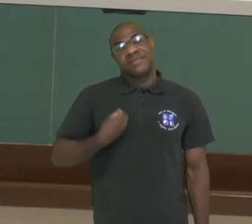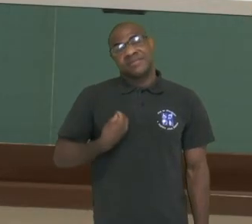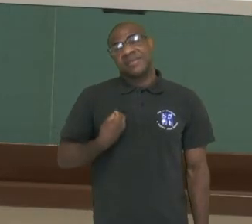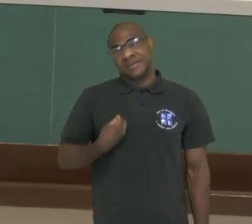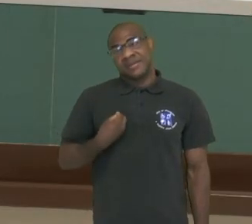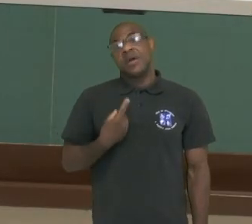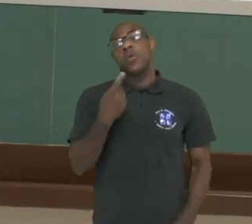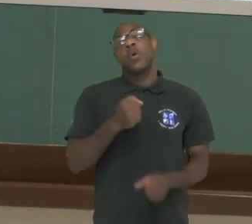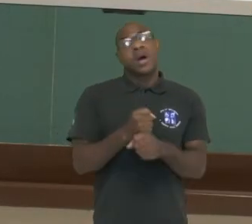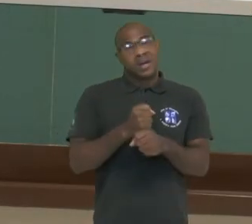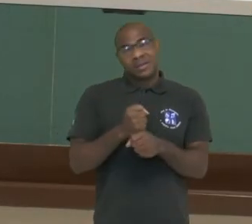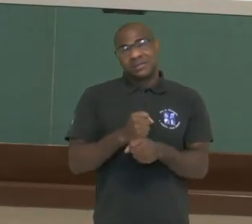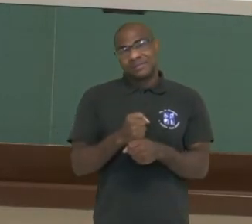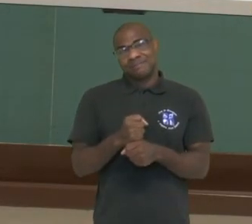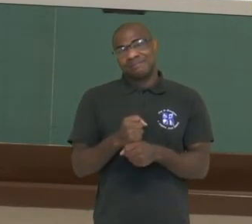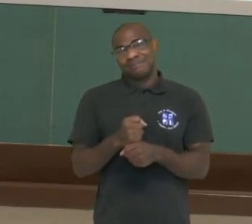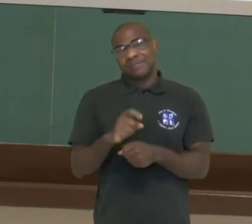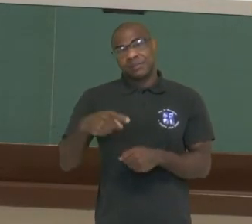do nascimento.